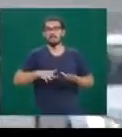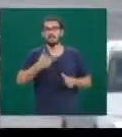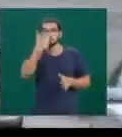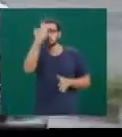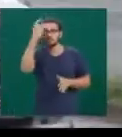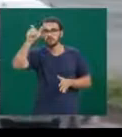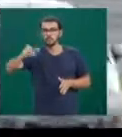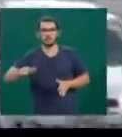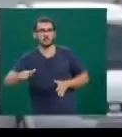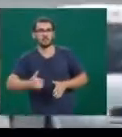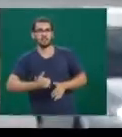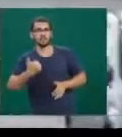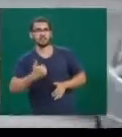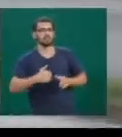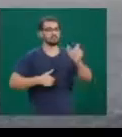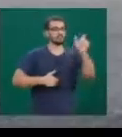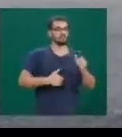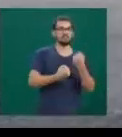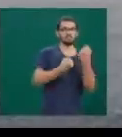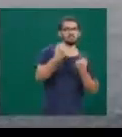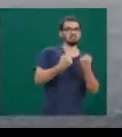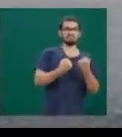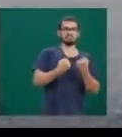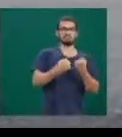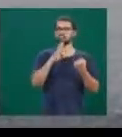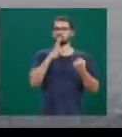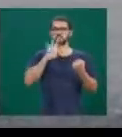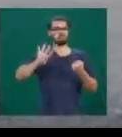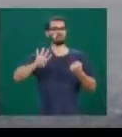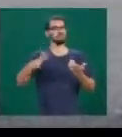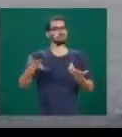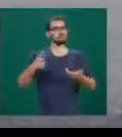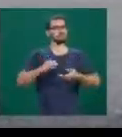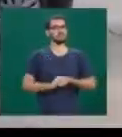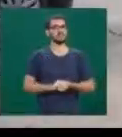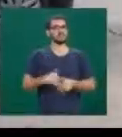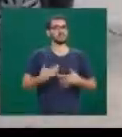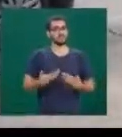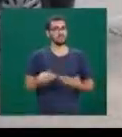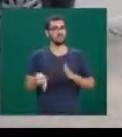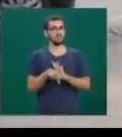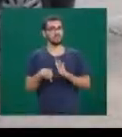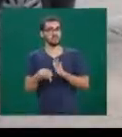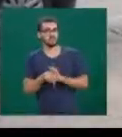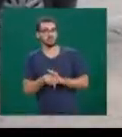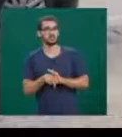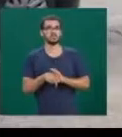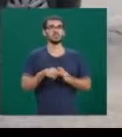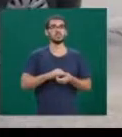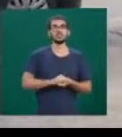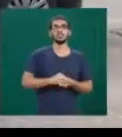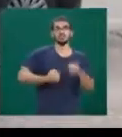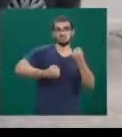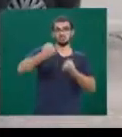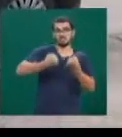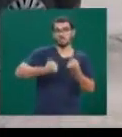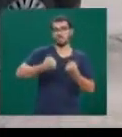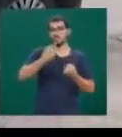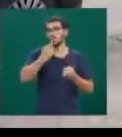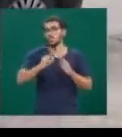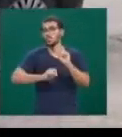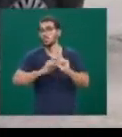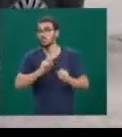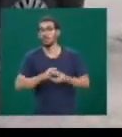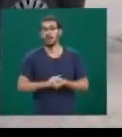De acordo com o Departamento de Edificações e Estradas de Rodagem, a carona compartilhada não é considerada